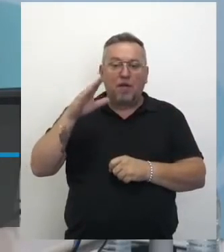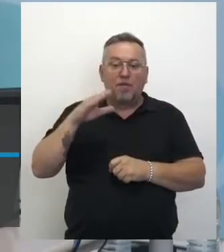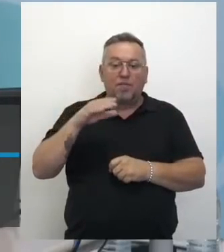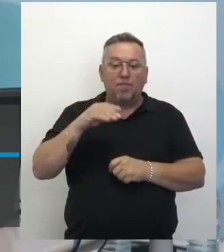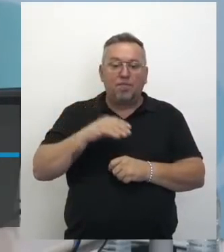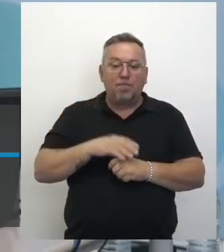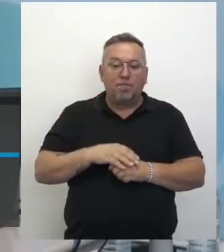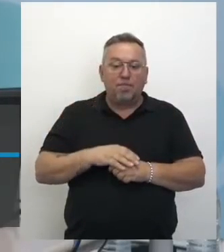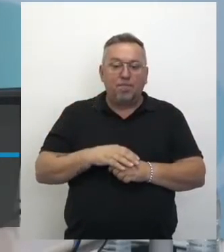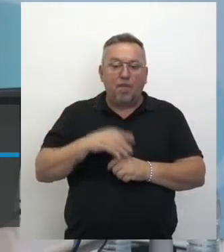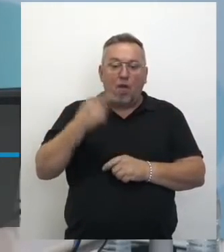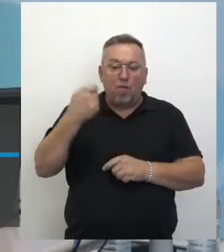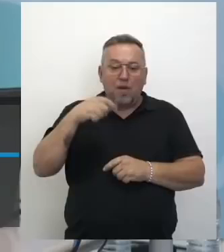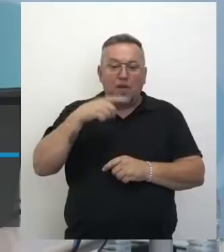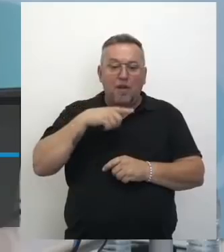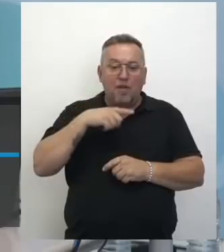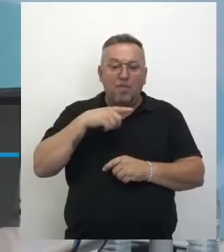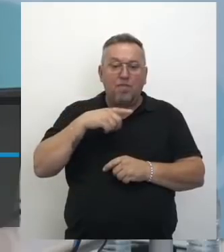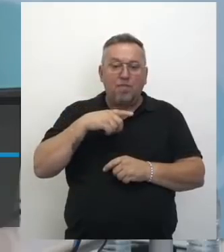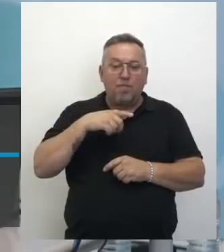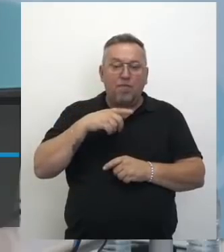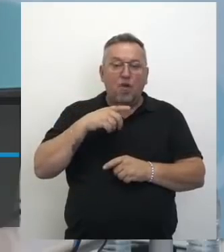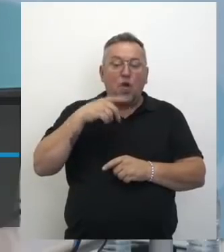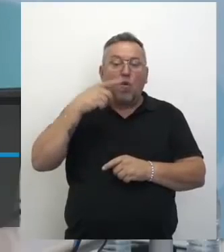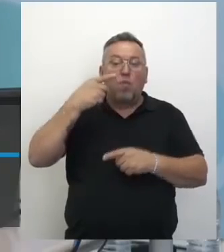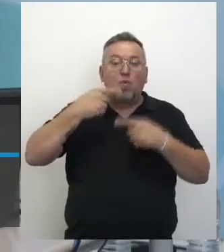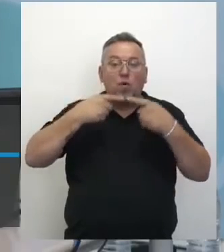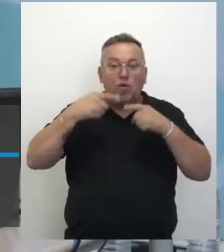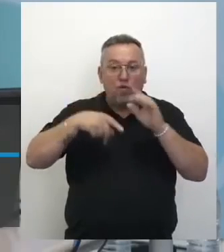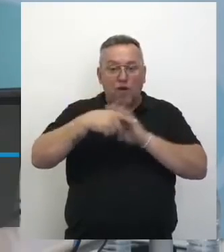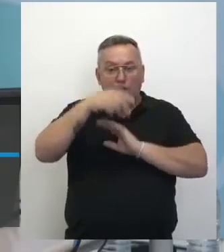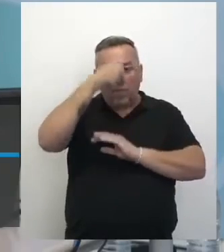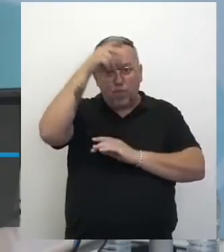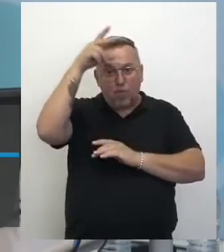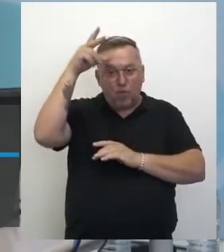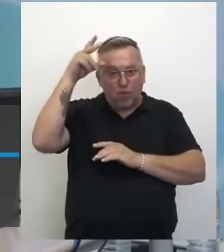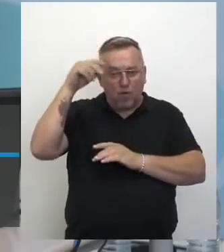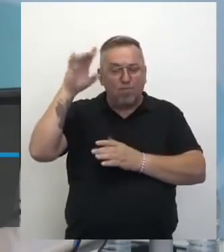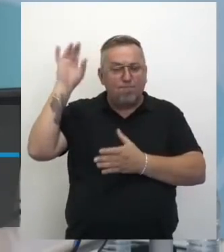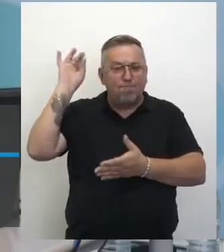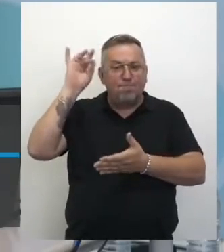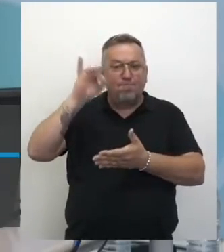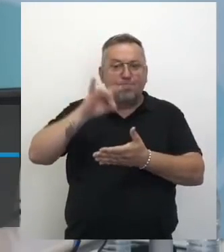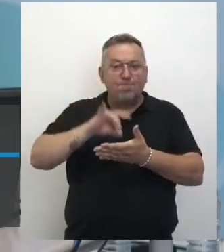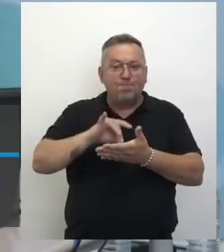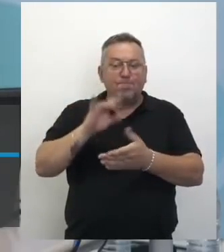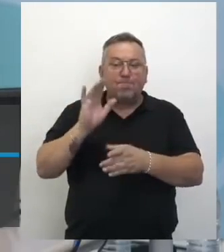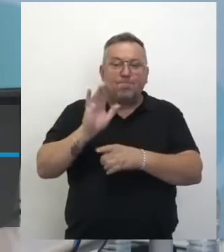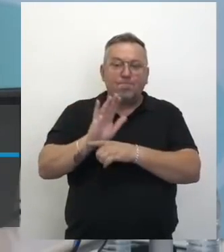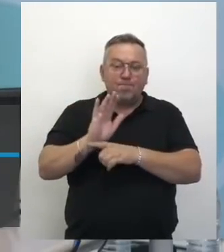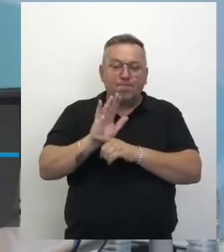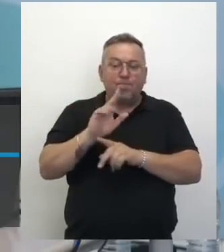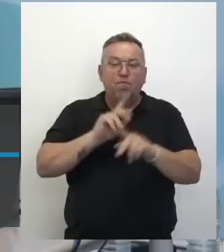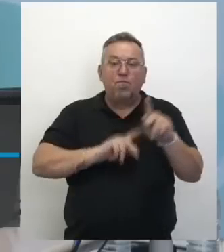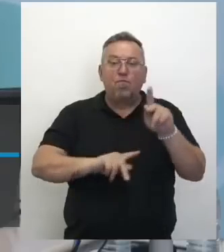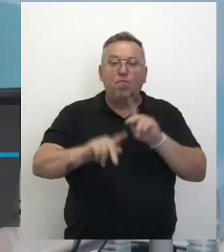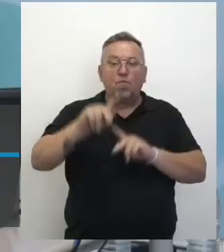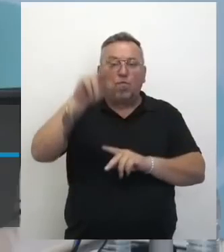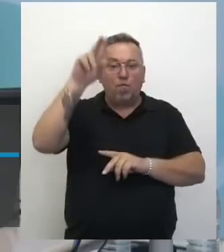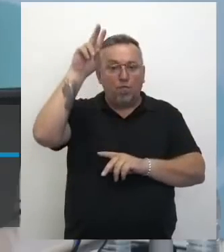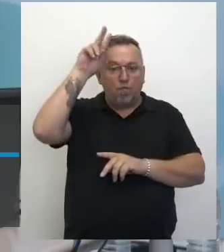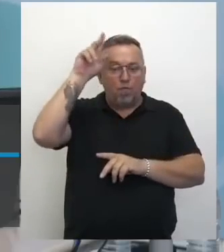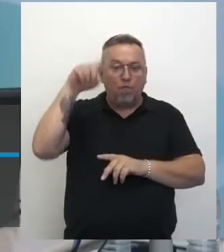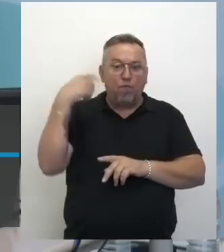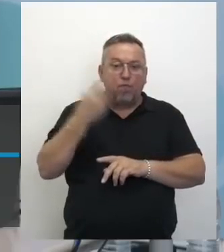assim, é necessário que haja políticas públicas de fato efetivas para a população indígena do